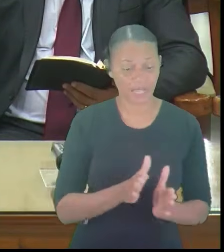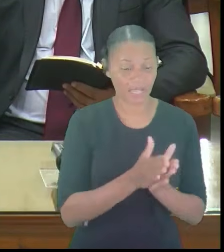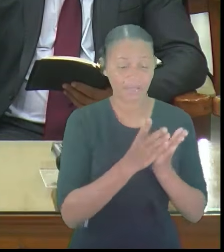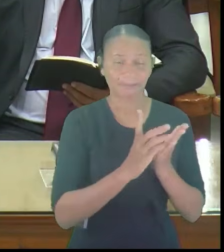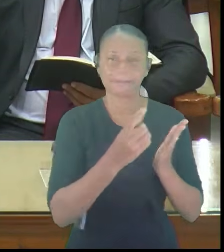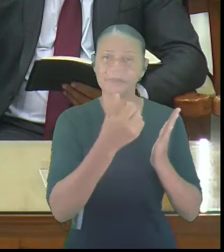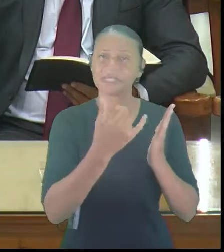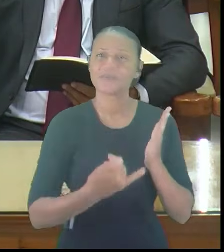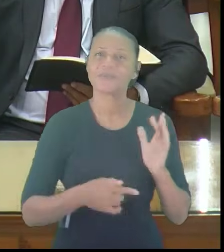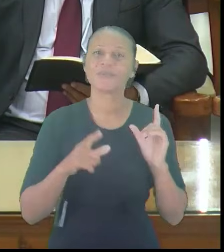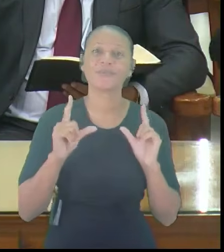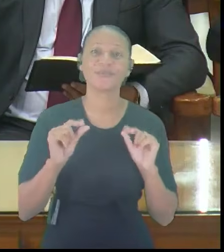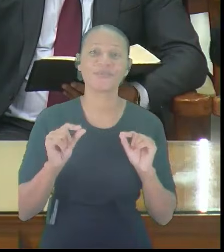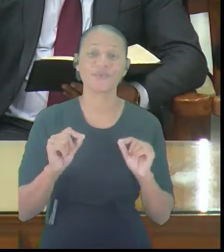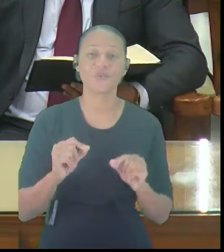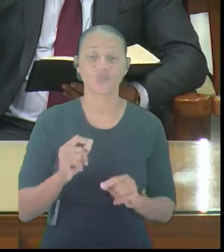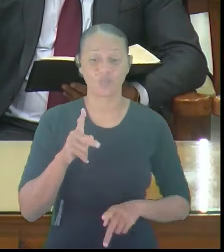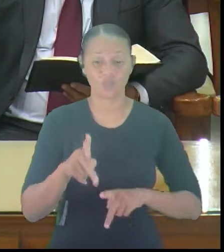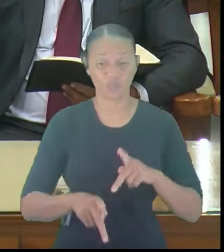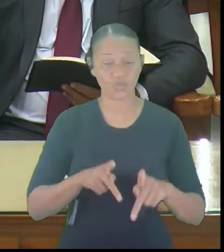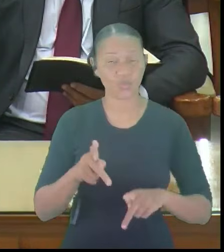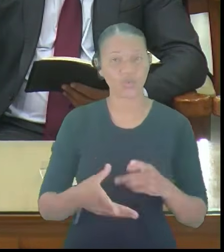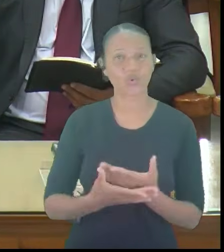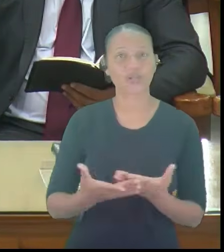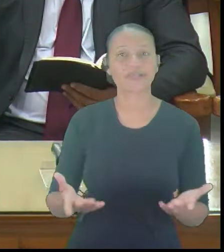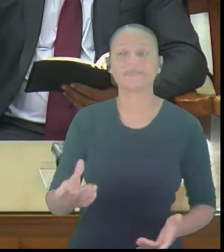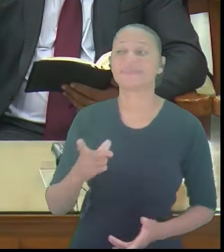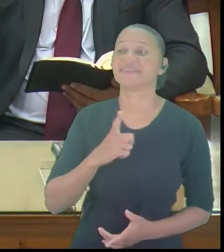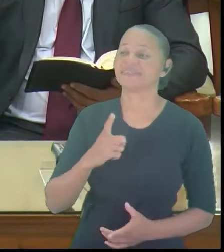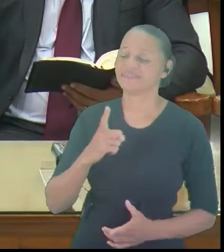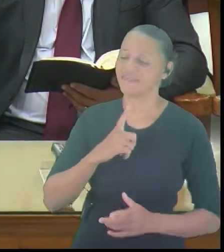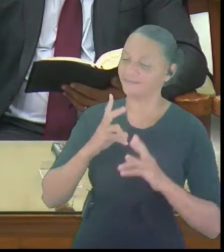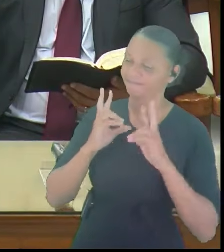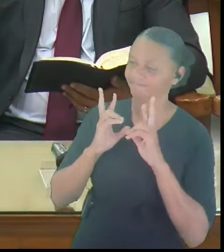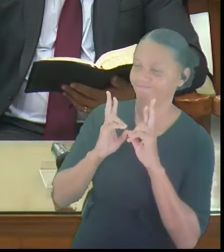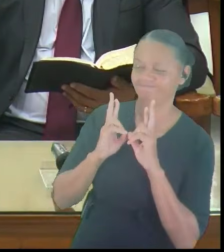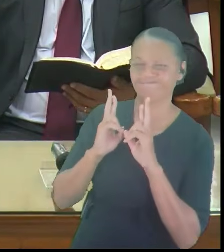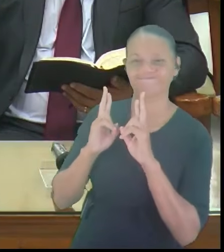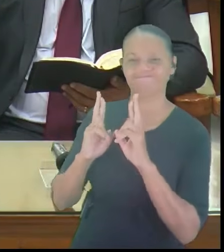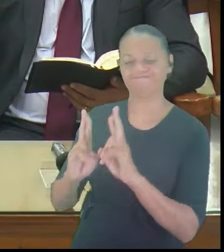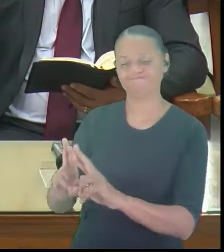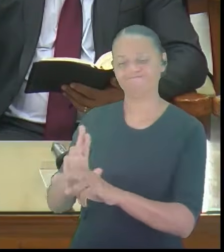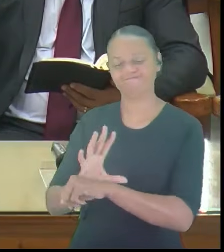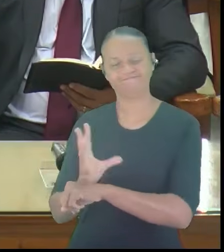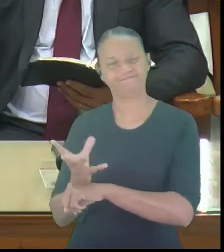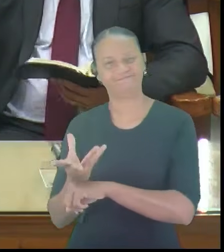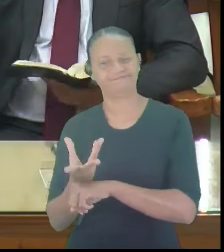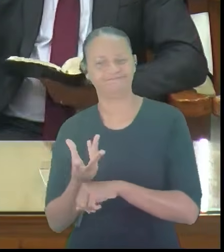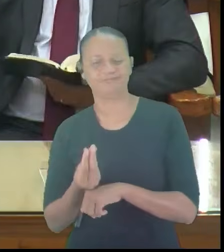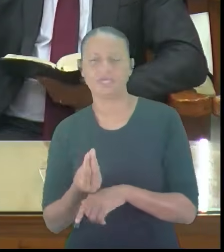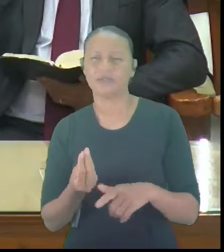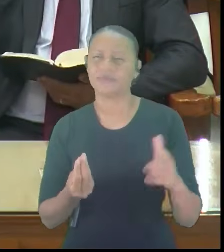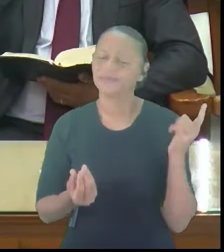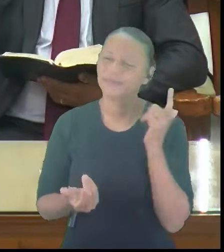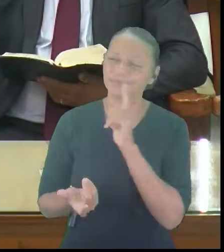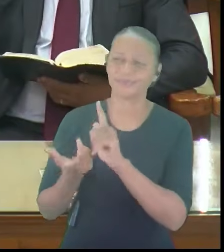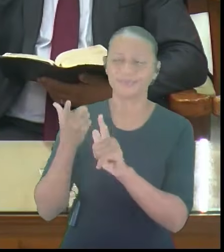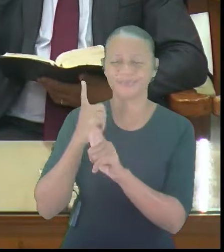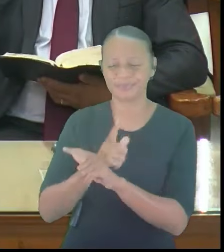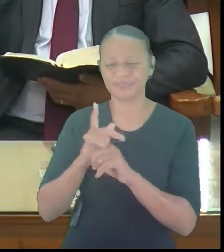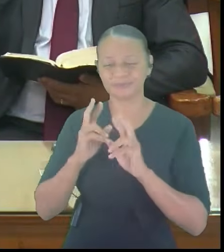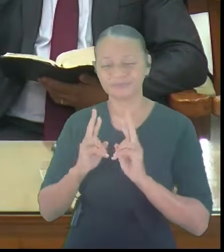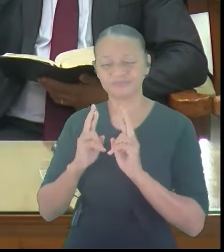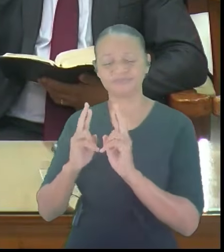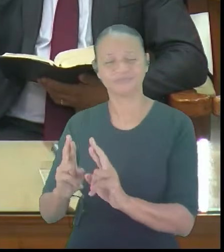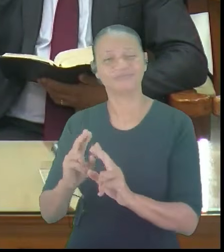que o povo tinha o maior respeito pela igreja. A igreja conquistou o respeito